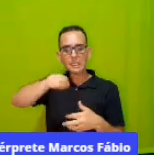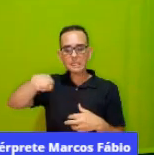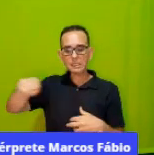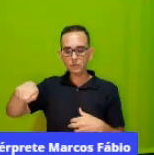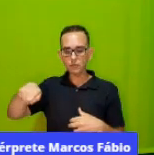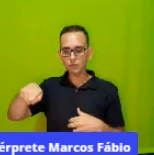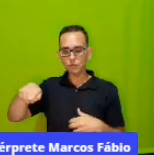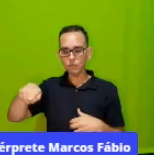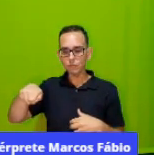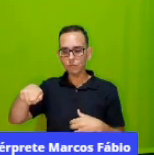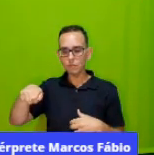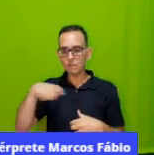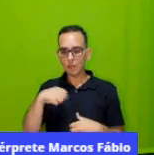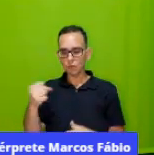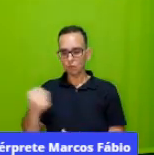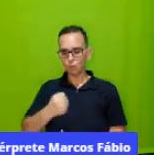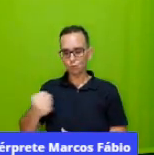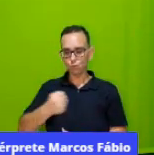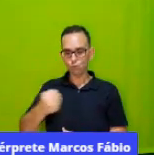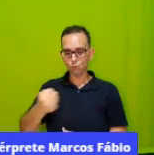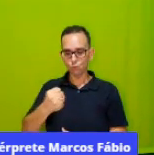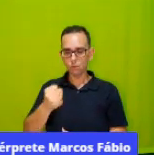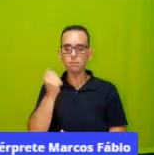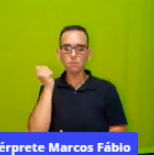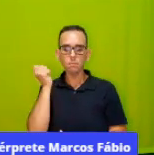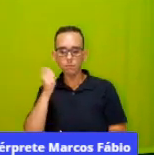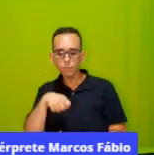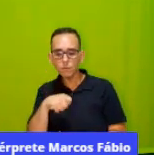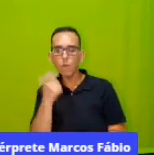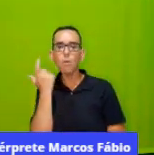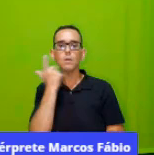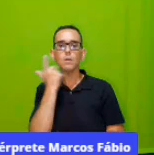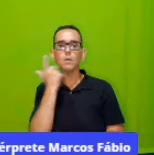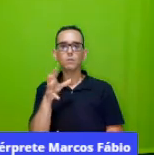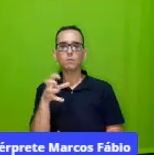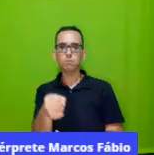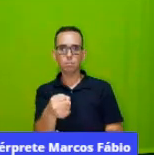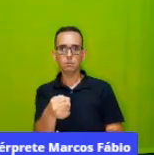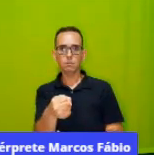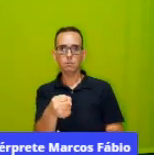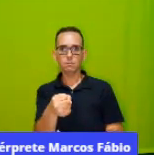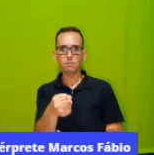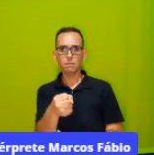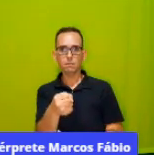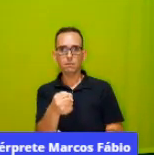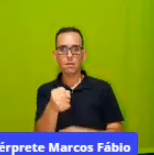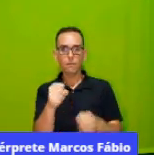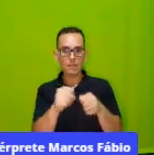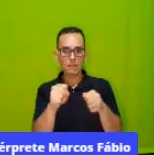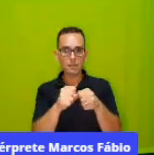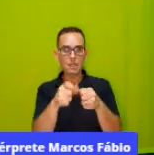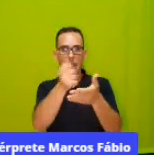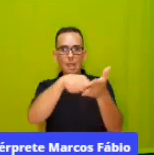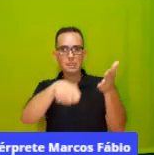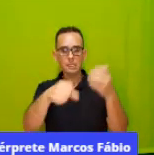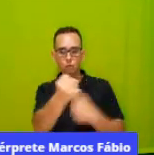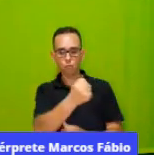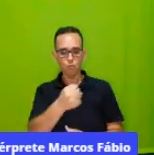eu consigo fazer a escrita, às vezes ele tem uma apreensão aqui, grossa, coordenação motora grossa, ele